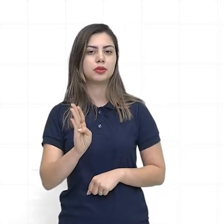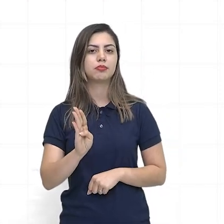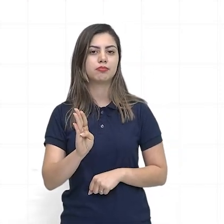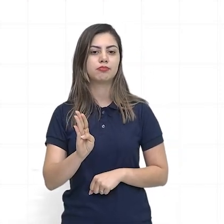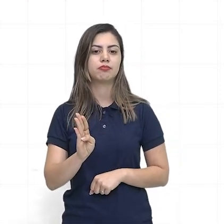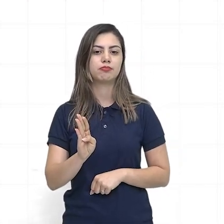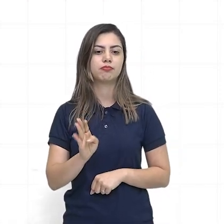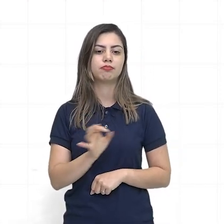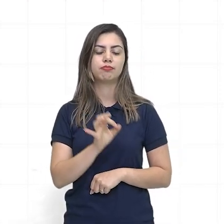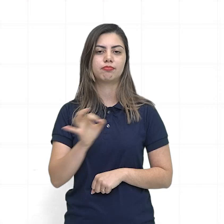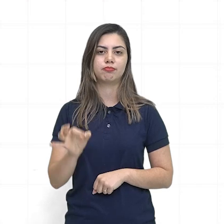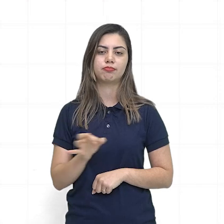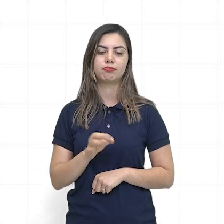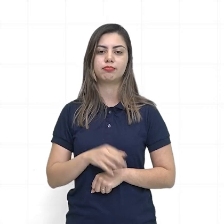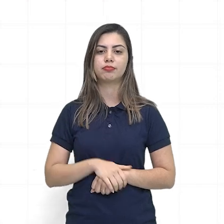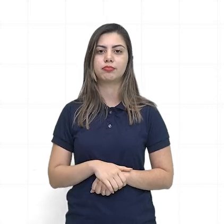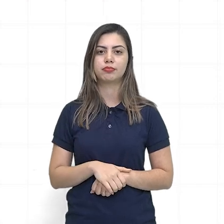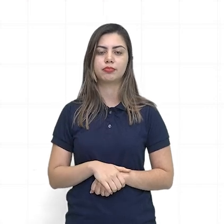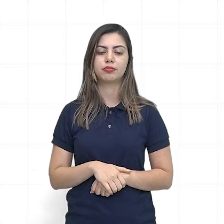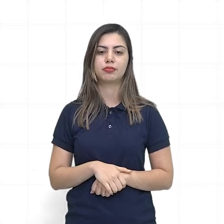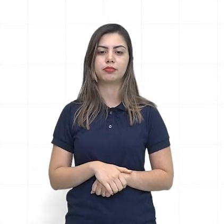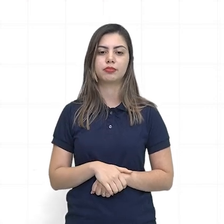B, exatamente.